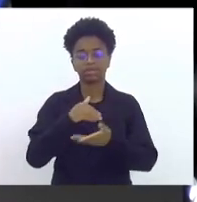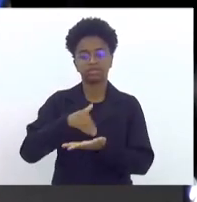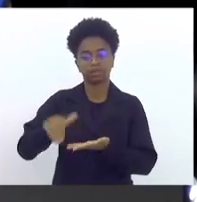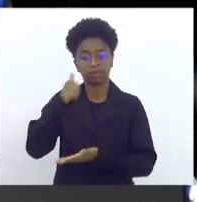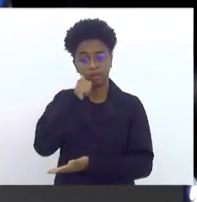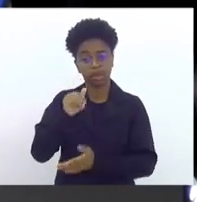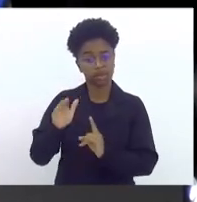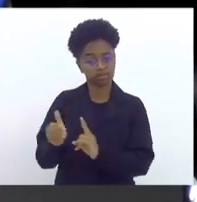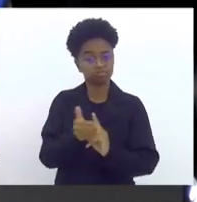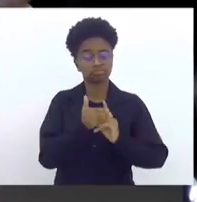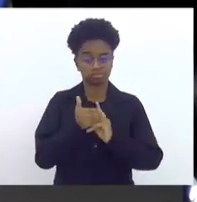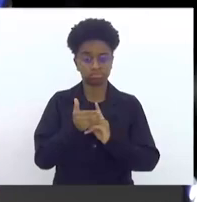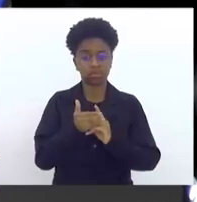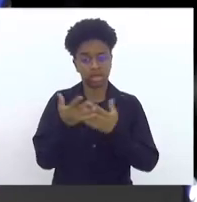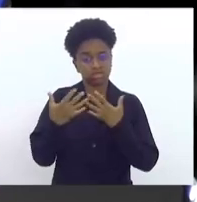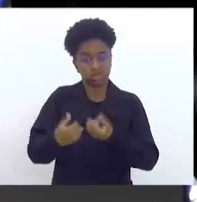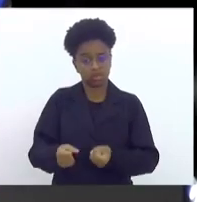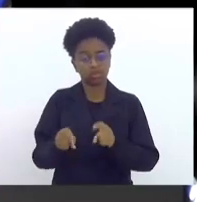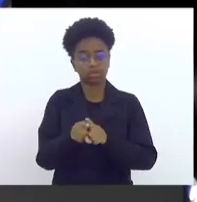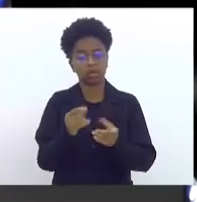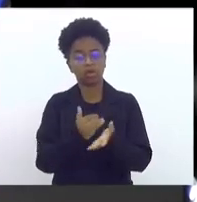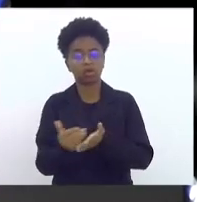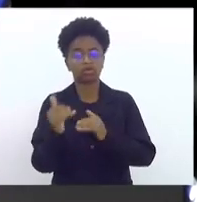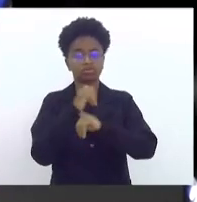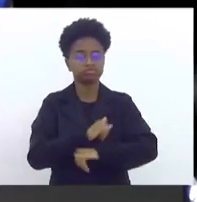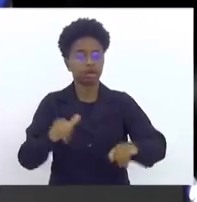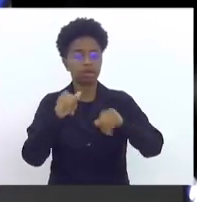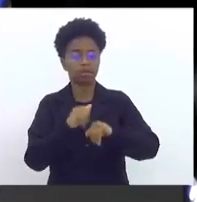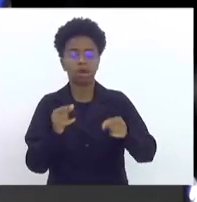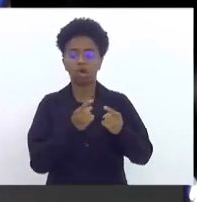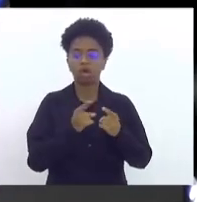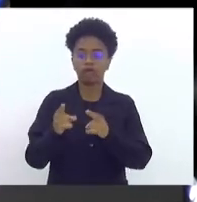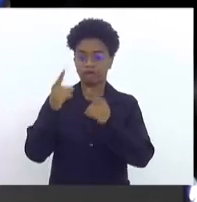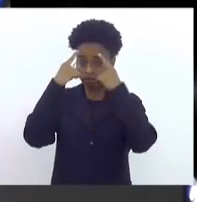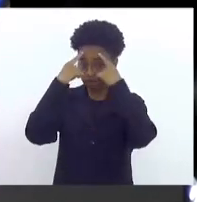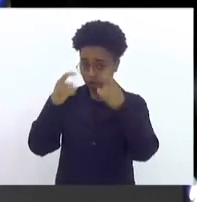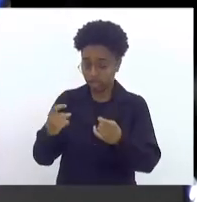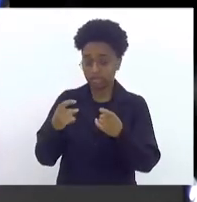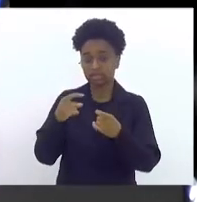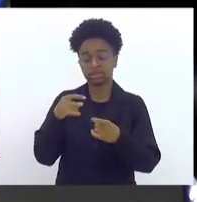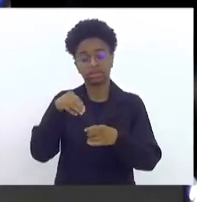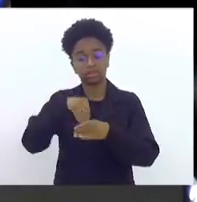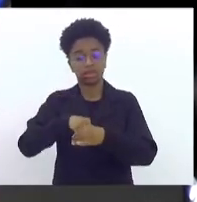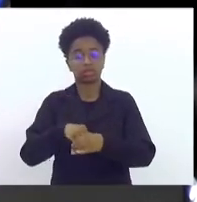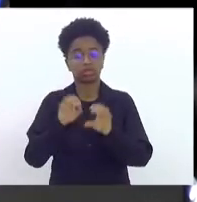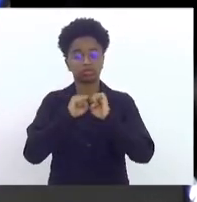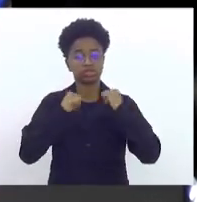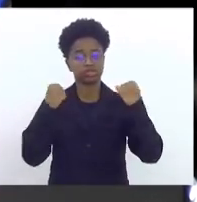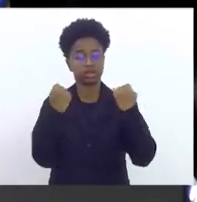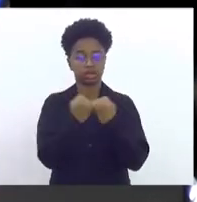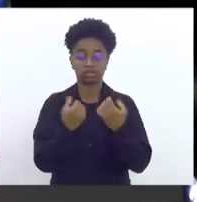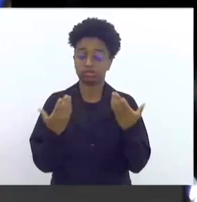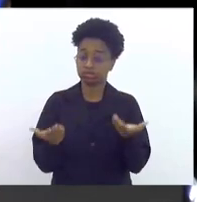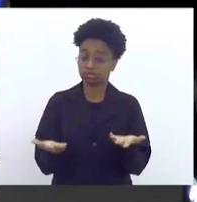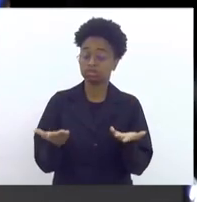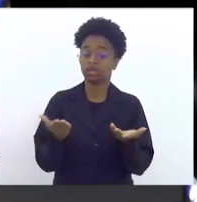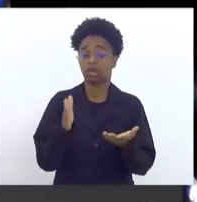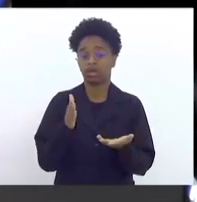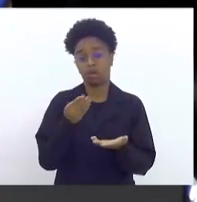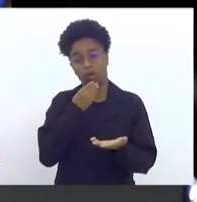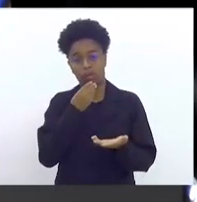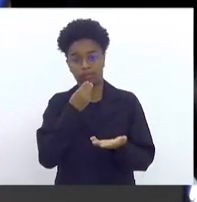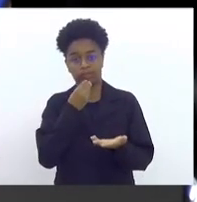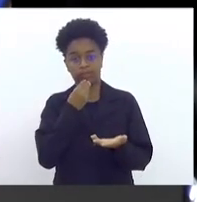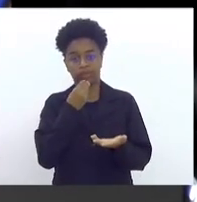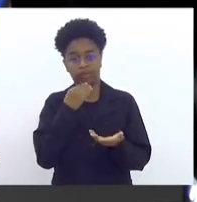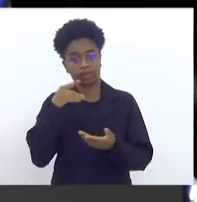abraçou muito a causa e começou a promover ações de Combate à violência ou assédio nos estádios Então acho que talvez obviamente